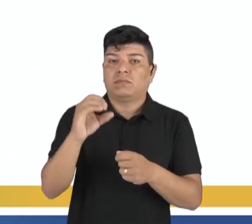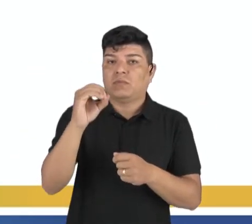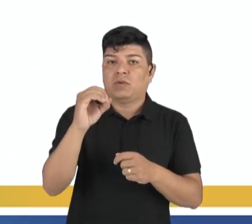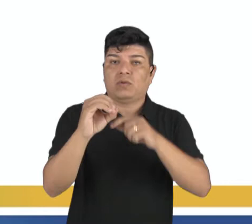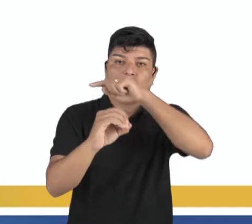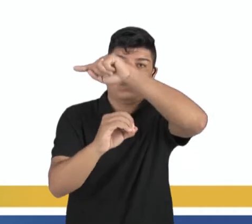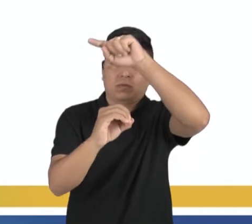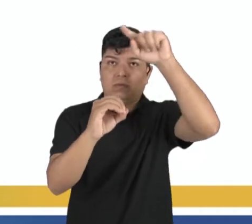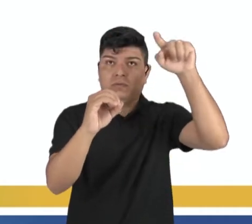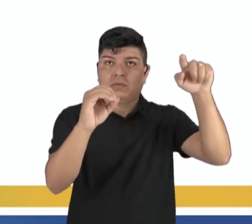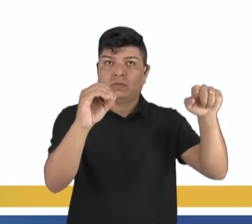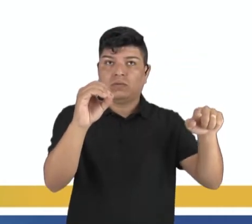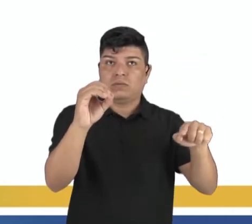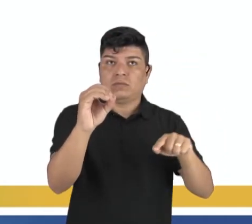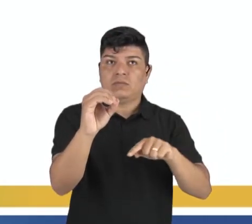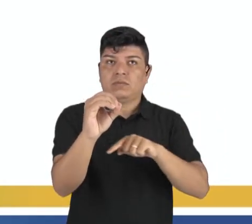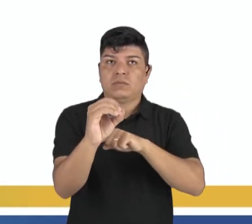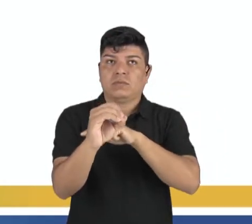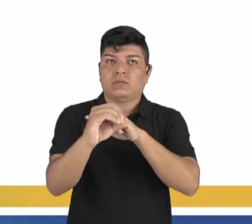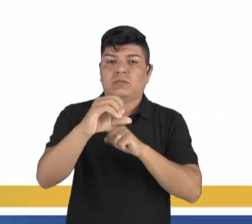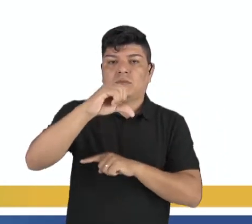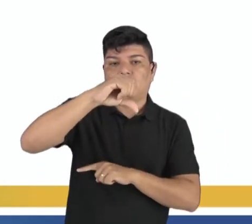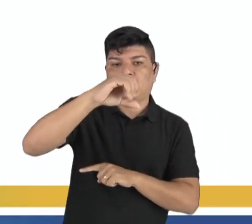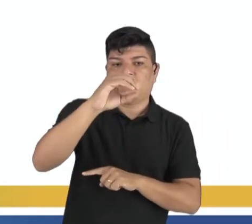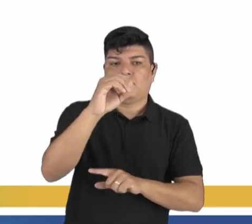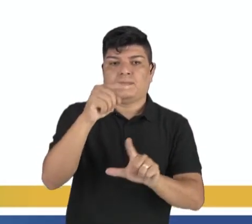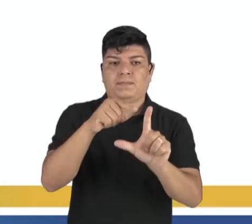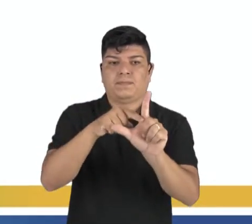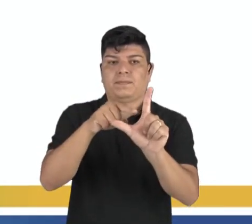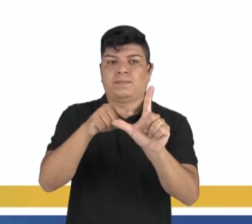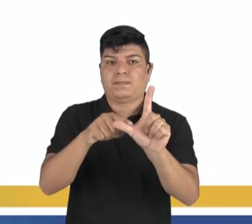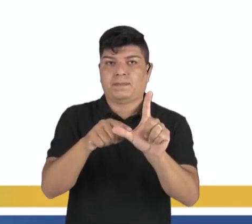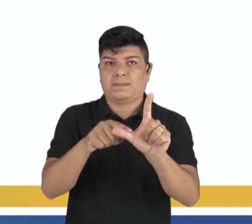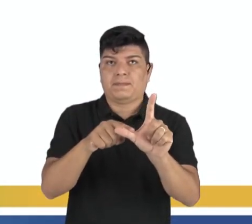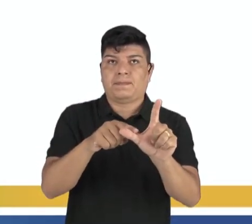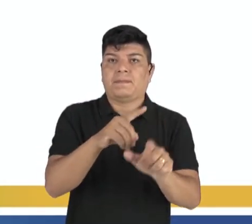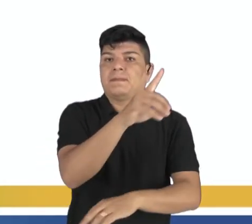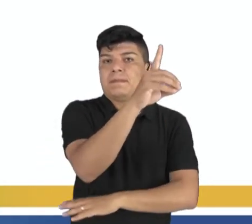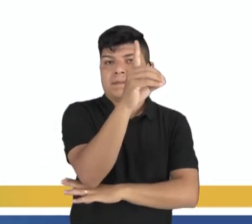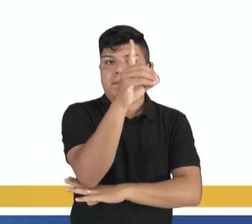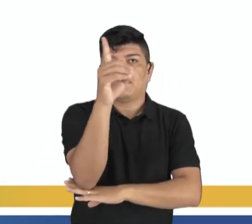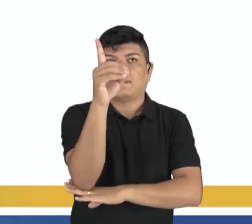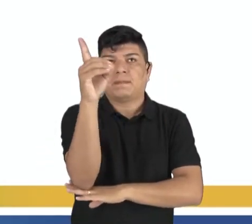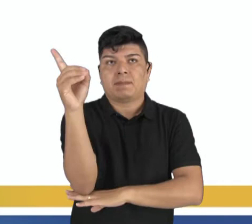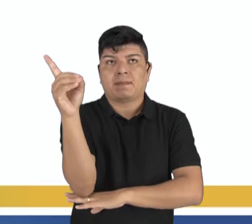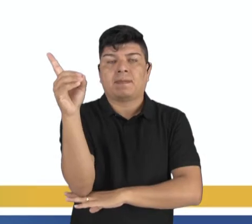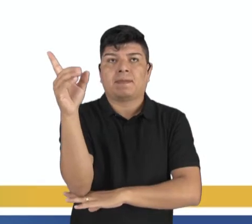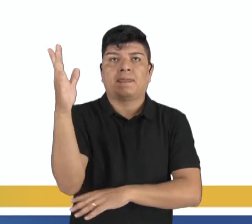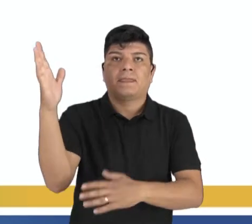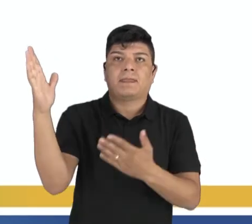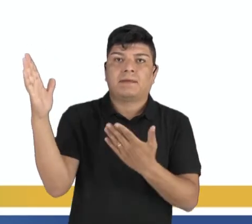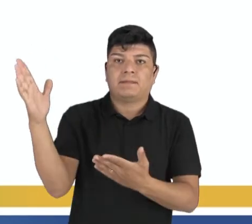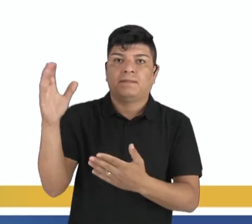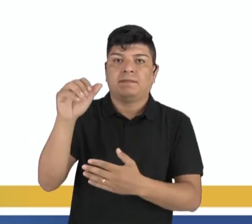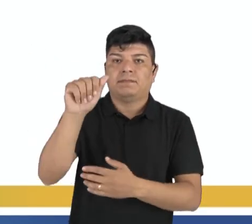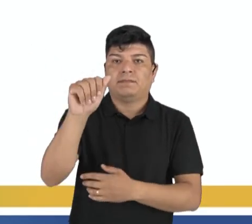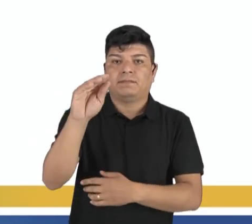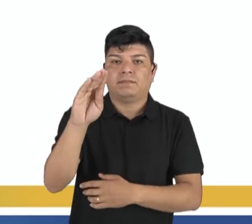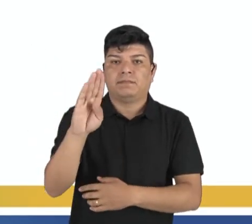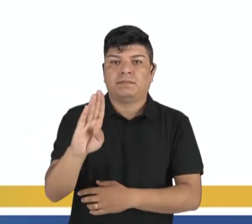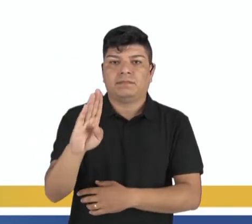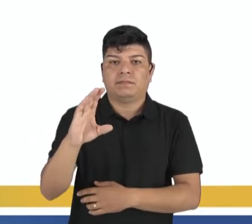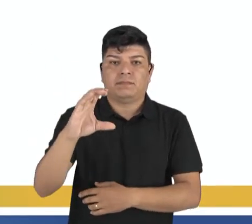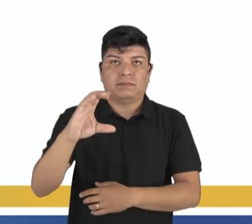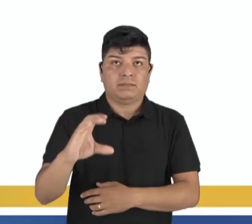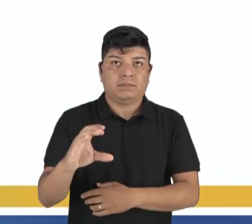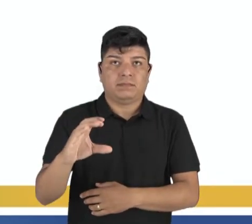ó o e 90 graus no sentido horário e aí eu obtive o meu triângulo a linha Belina que